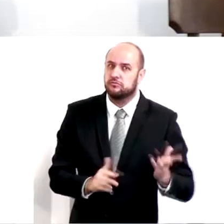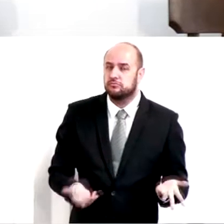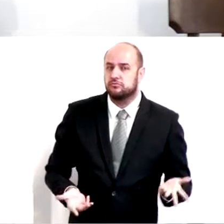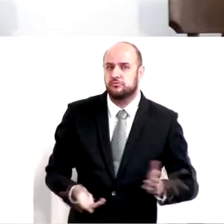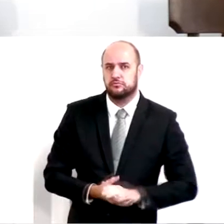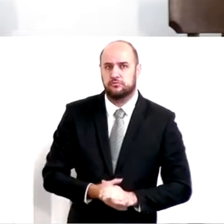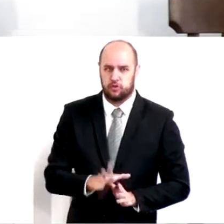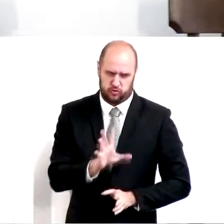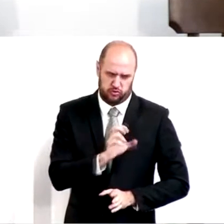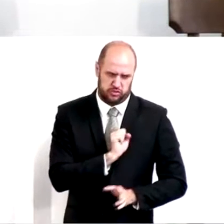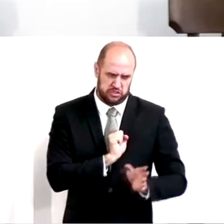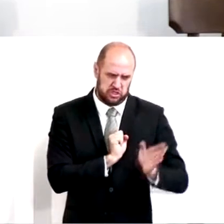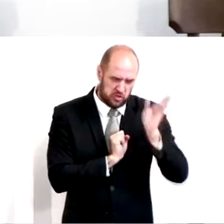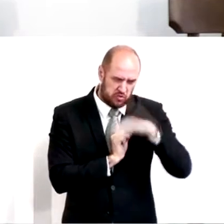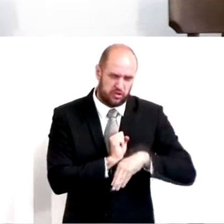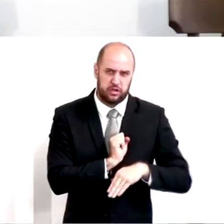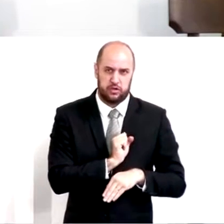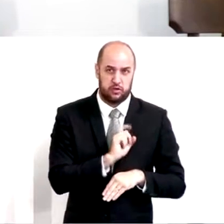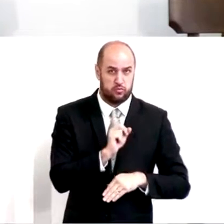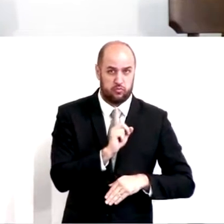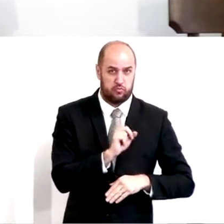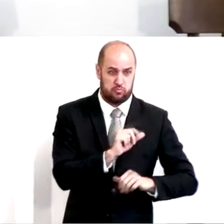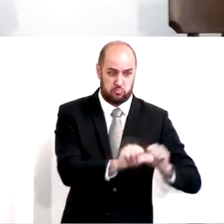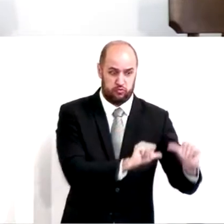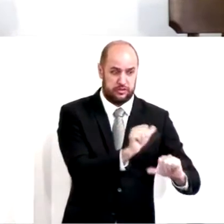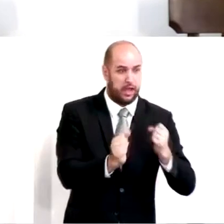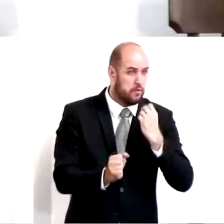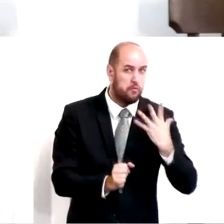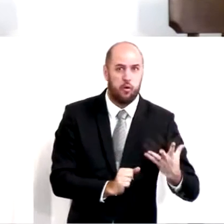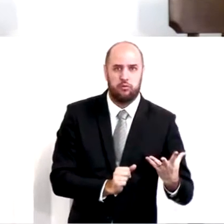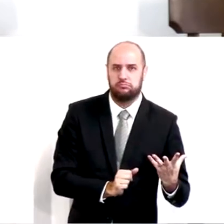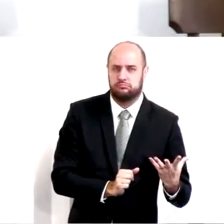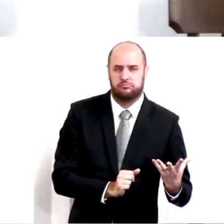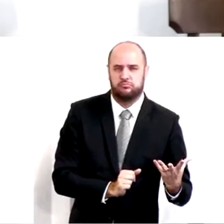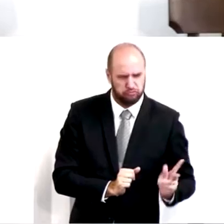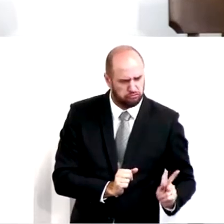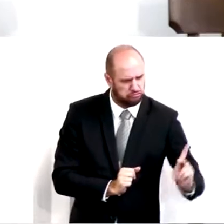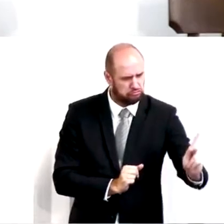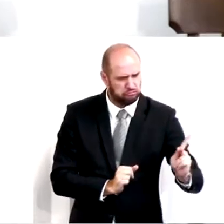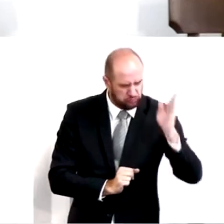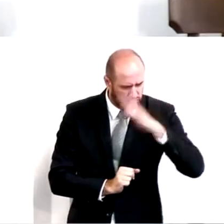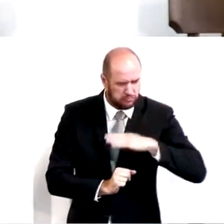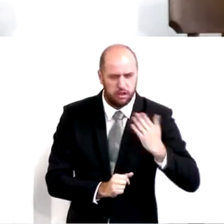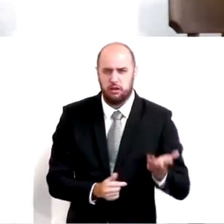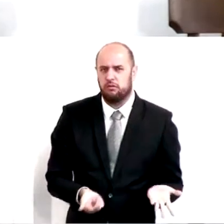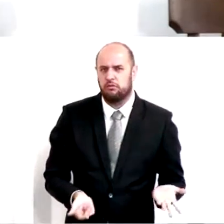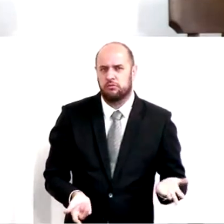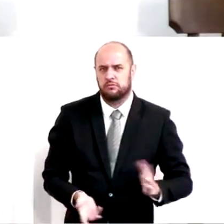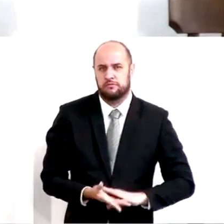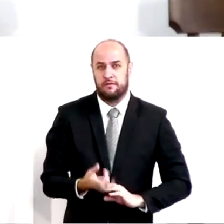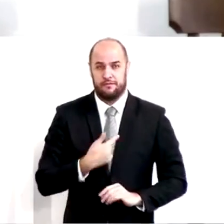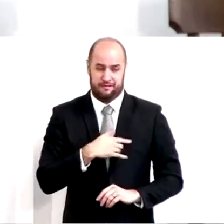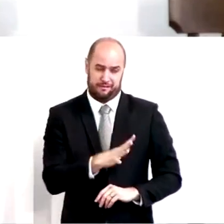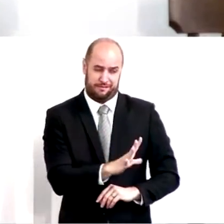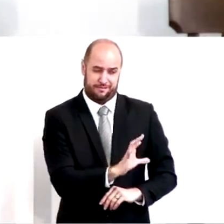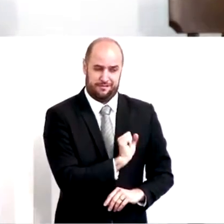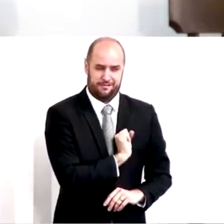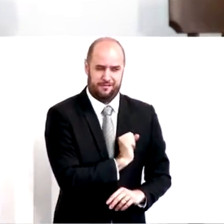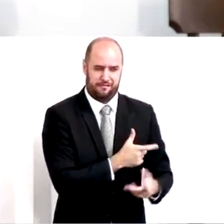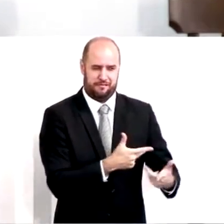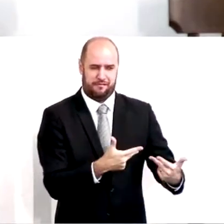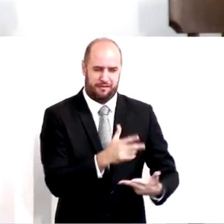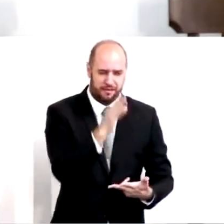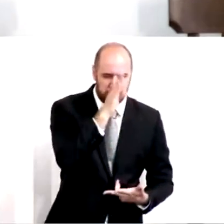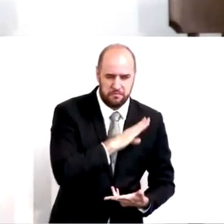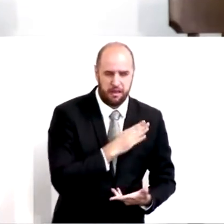que é ruim, não quer dizer que ela é boa. Eu gostar de alguma coisa que, mas é disso que eu gosto. Entre o original que